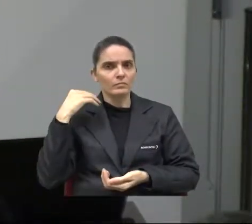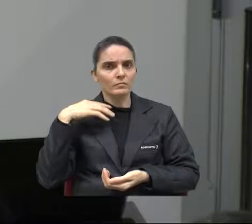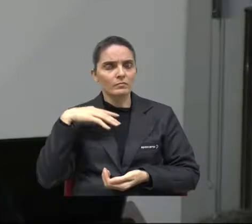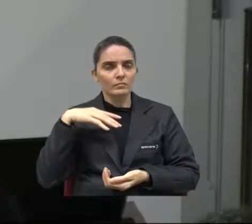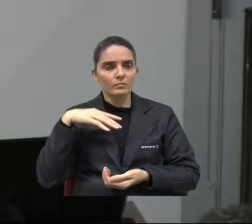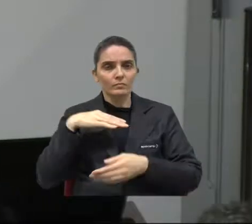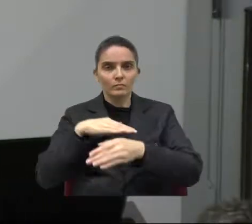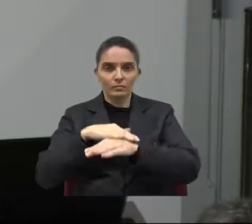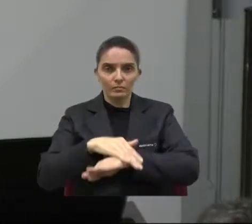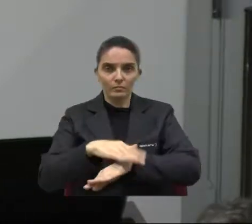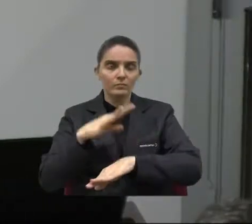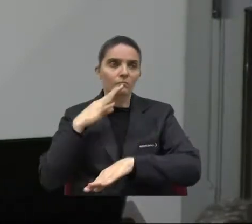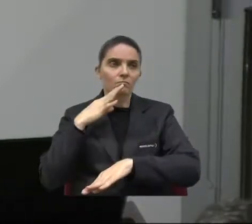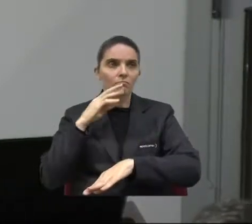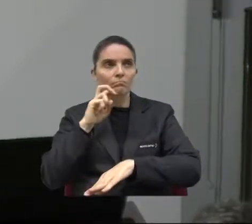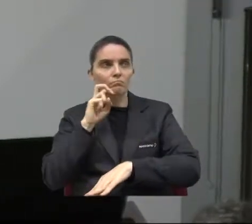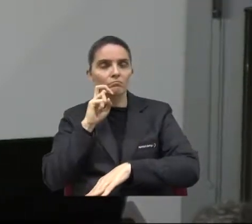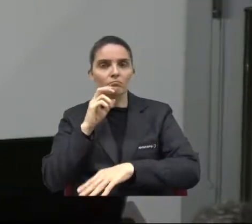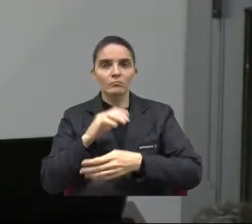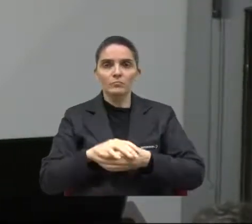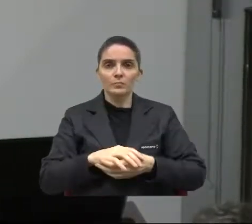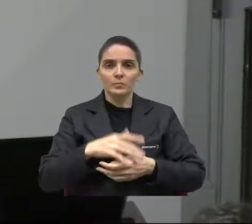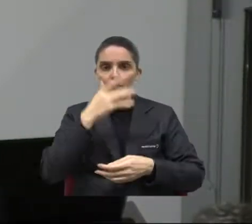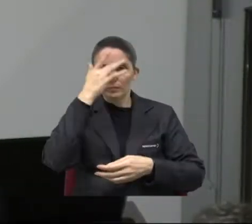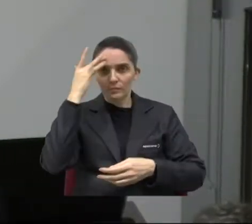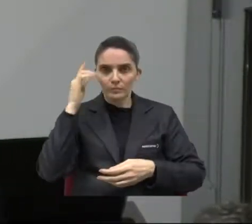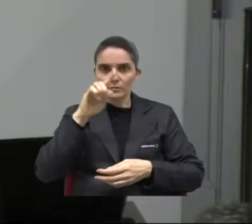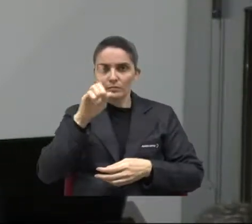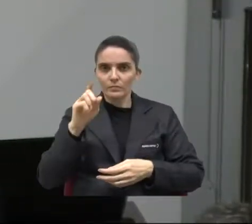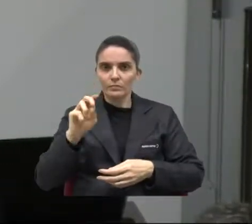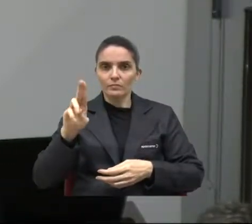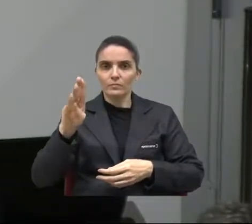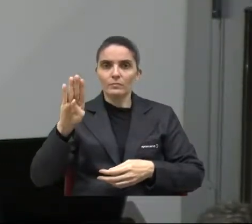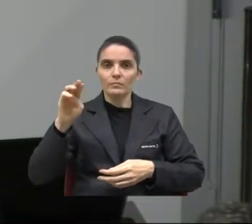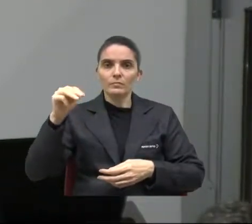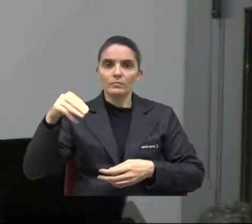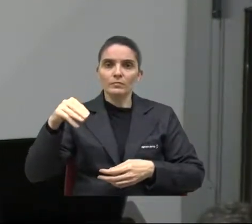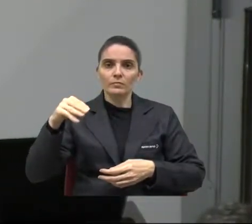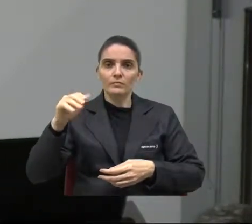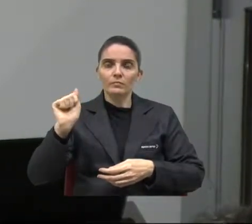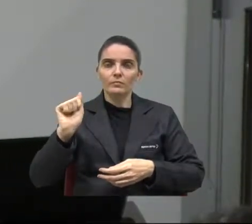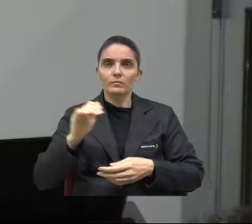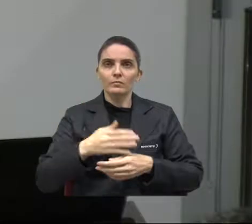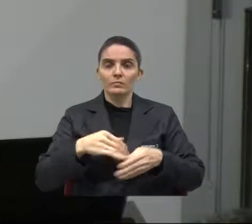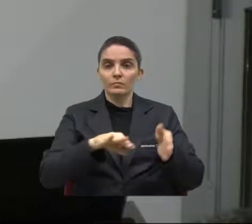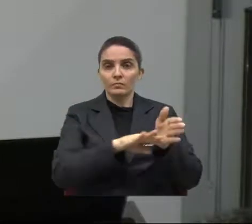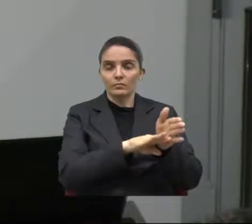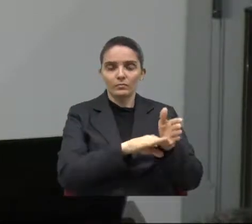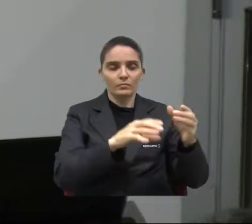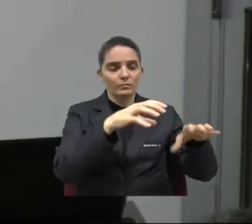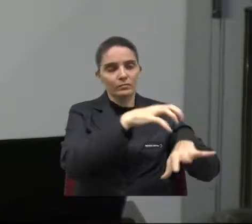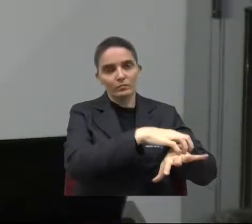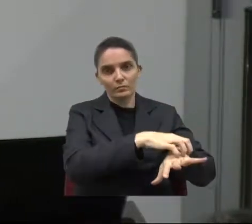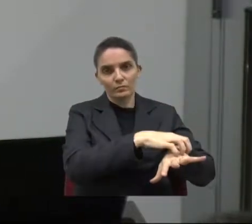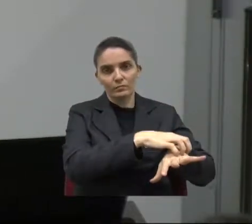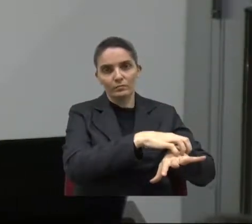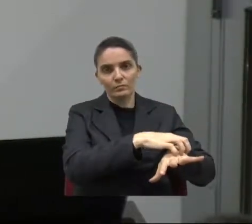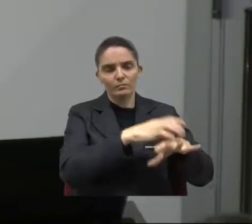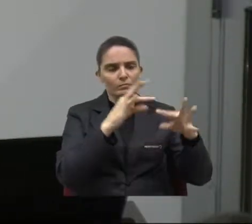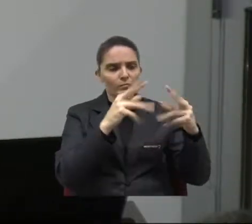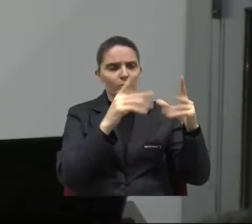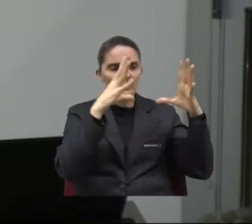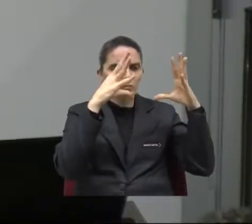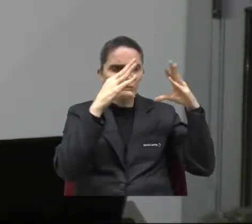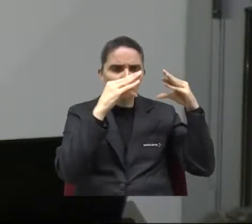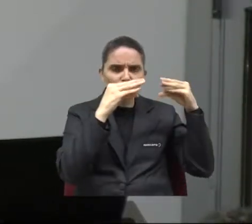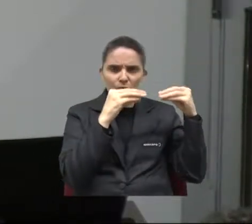quinta-feira, o pessoal do Zumba, da terceira idade, chegou no centro comunitário da Vila Pisa e tudo escuro por lá.